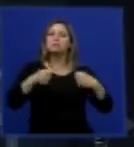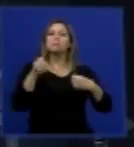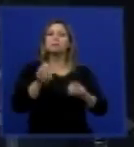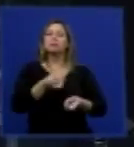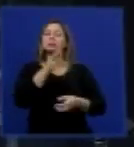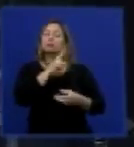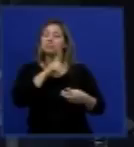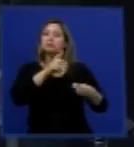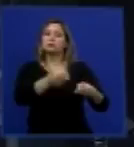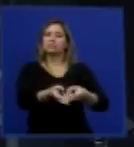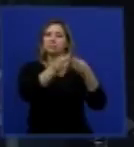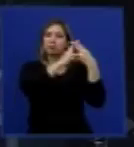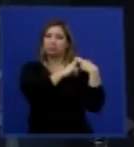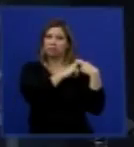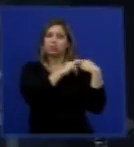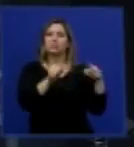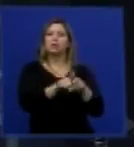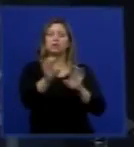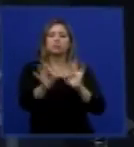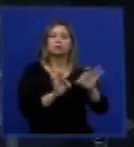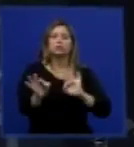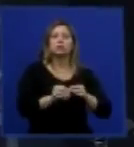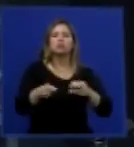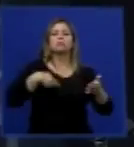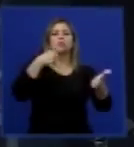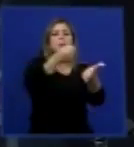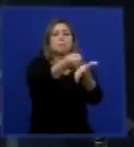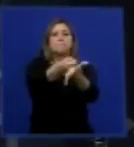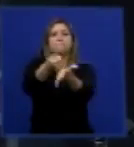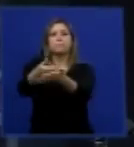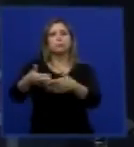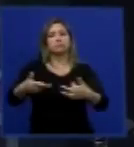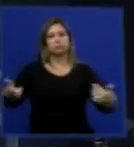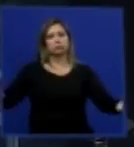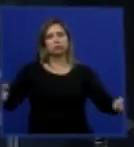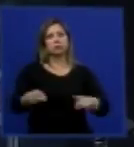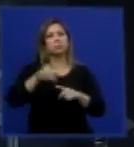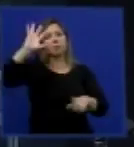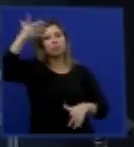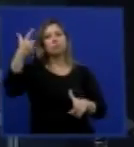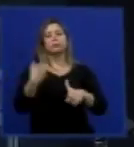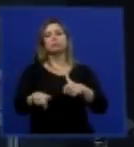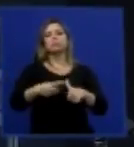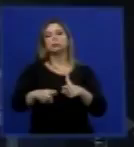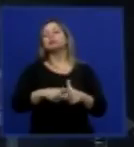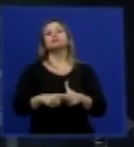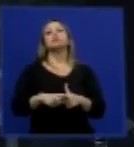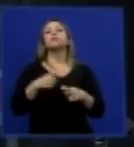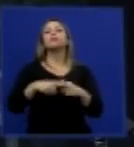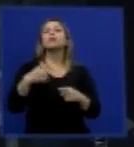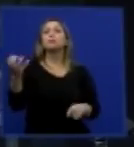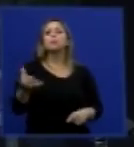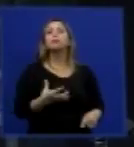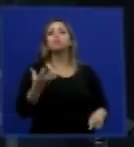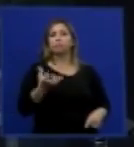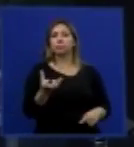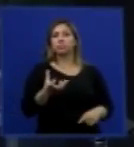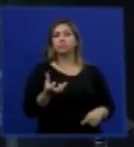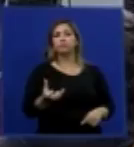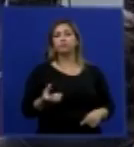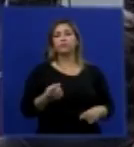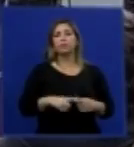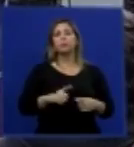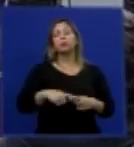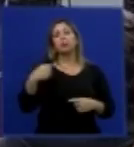sua responsabilidade e arcando com os pagamentos para que isso se resolva Porque queremos ou não quem